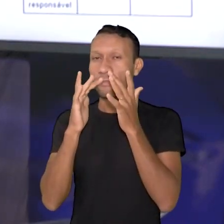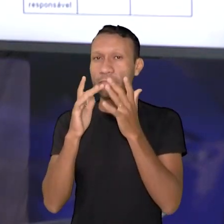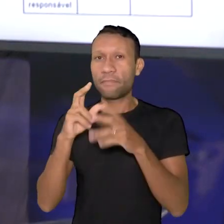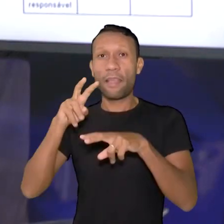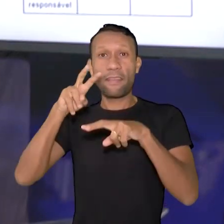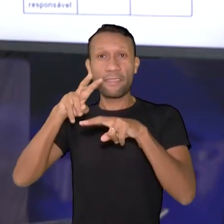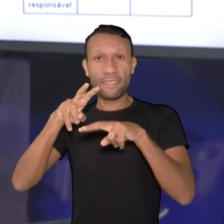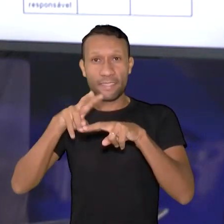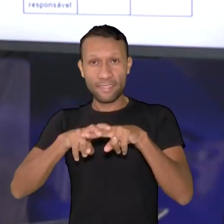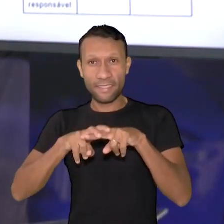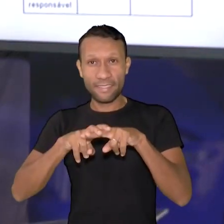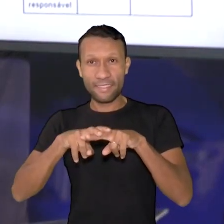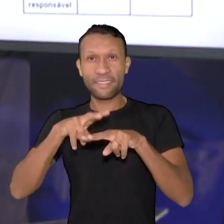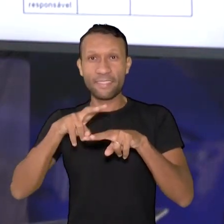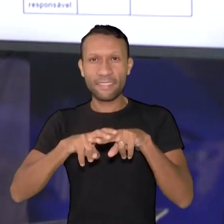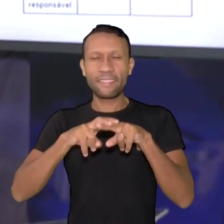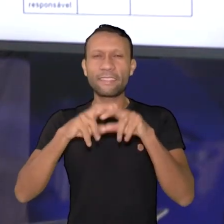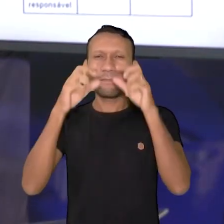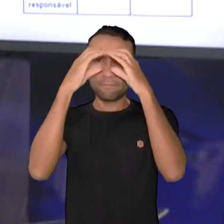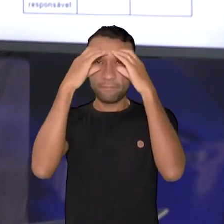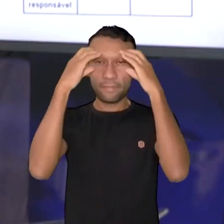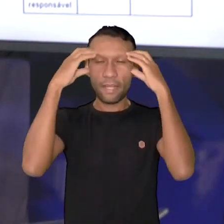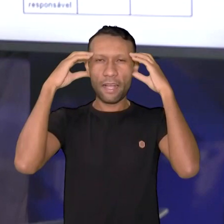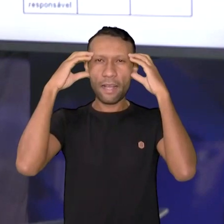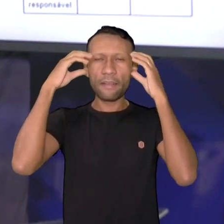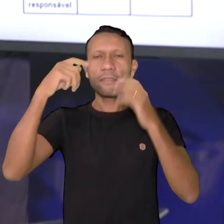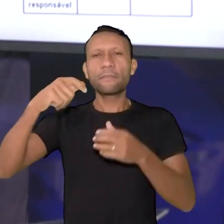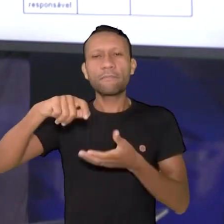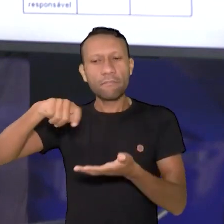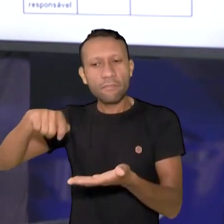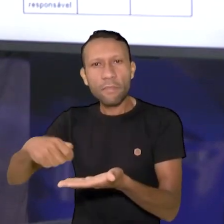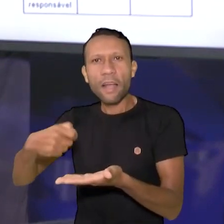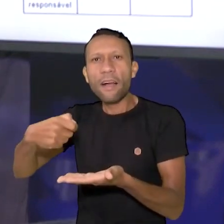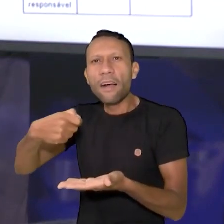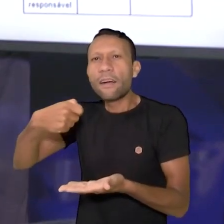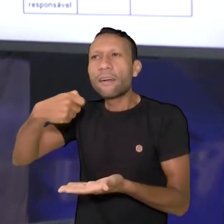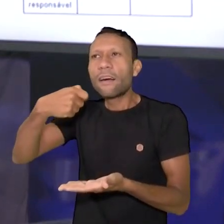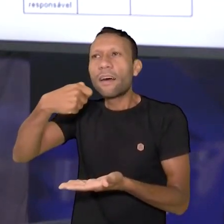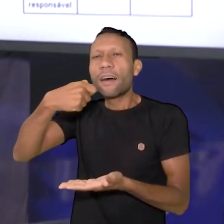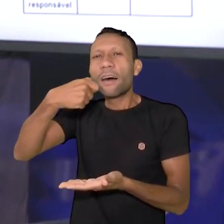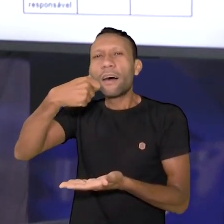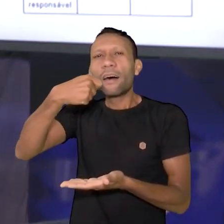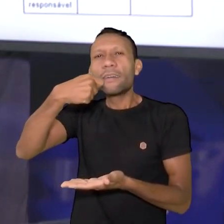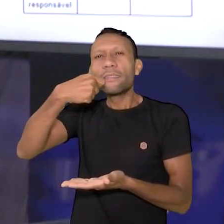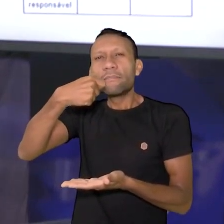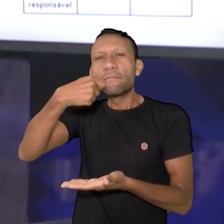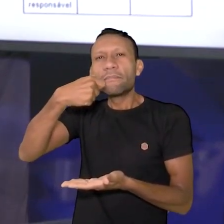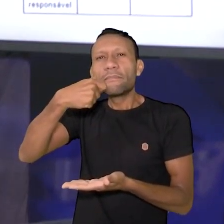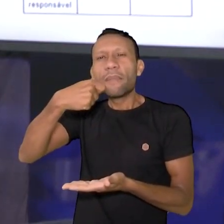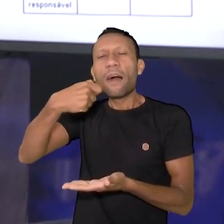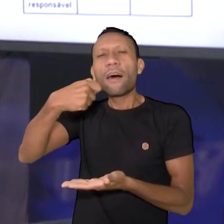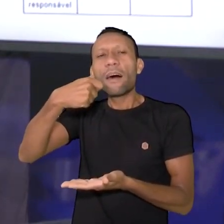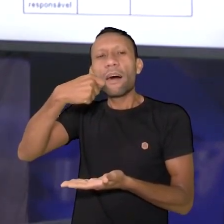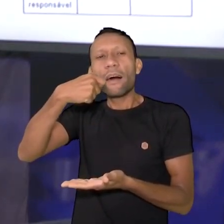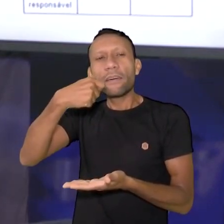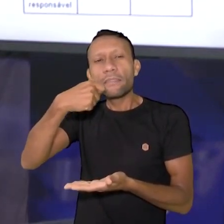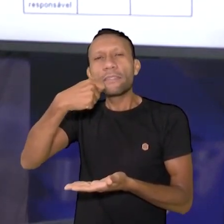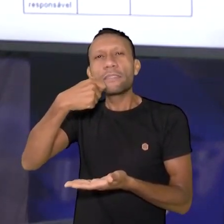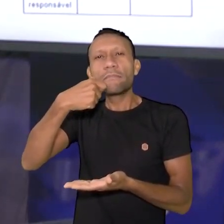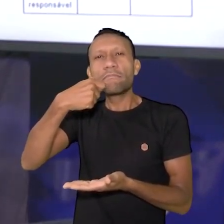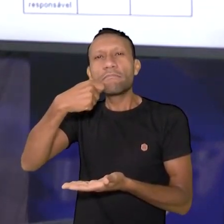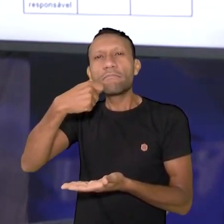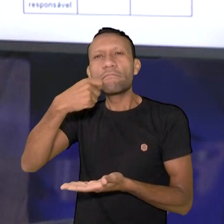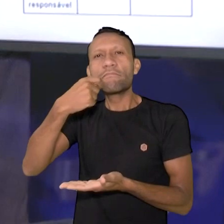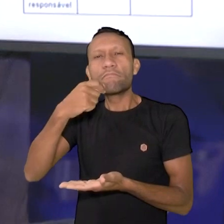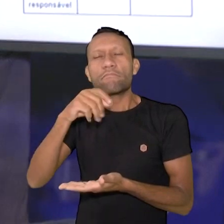a venda, meu responsável me dá alguma coisa com o nariz tampado, eita, eu fechei o olho, com o nariz tampado e com o nariz aberto,